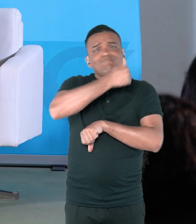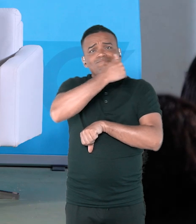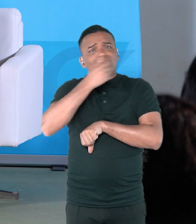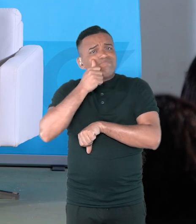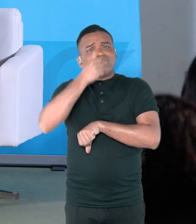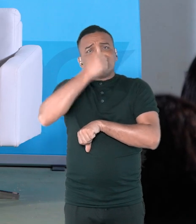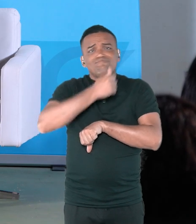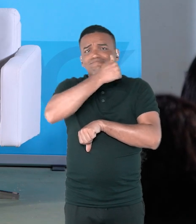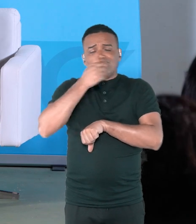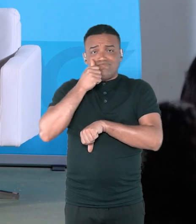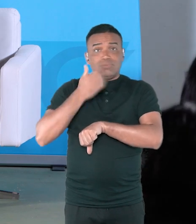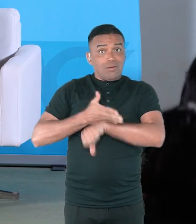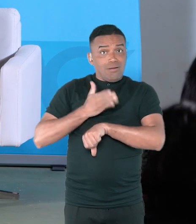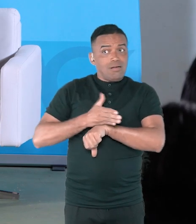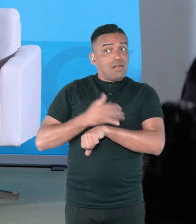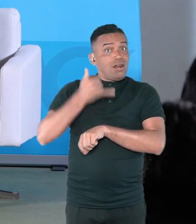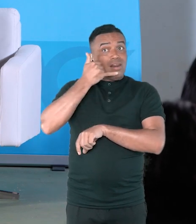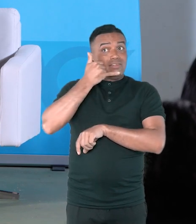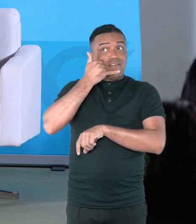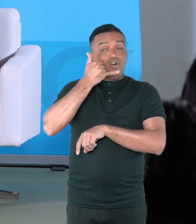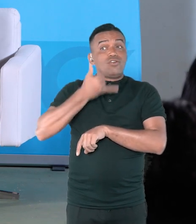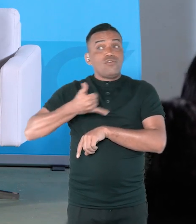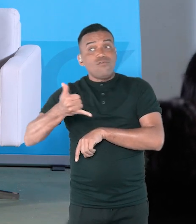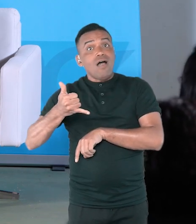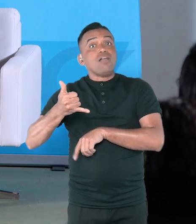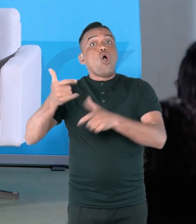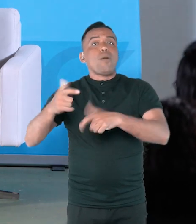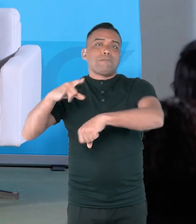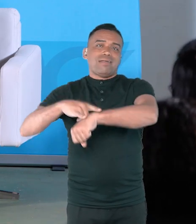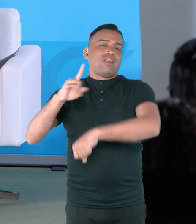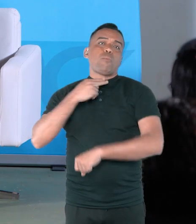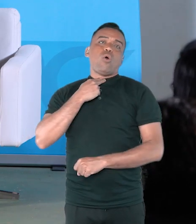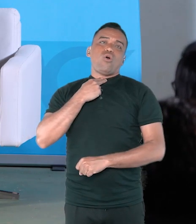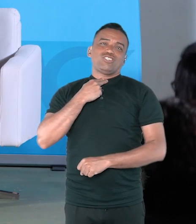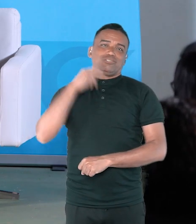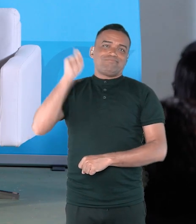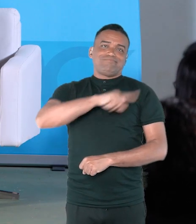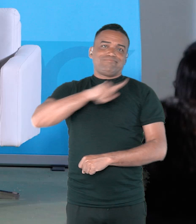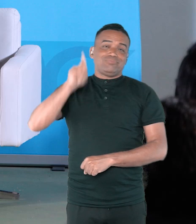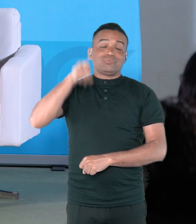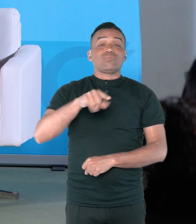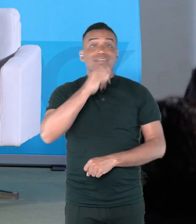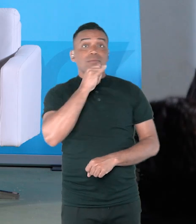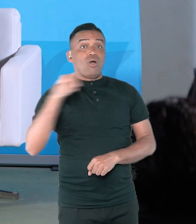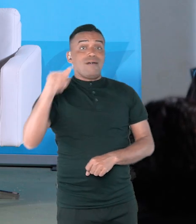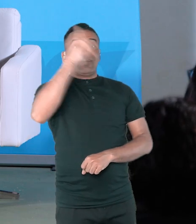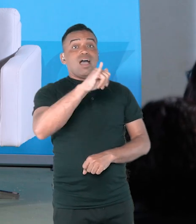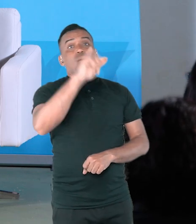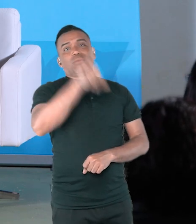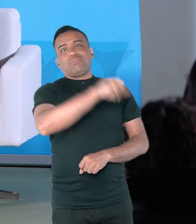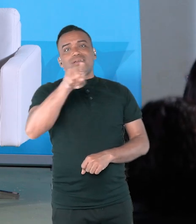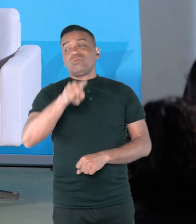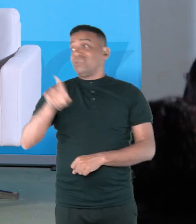exercícios. Um exercício muito bom. Não pode levar celular para o banheiro. Que nem avião.